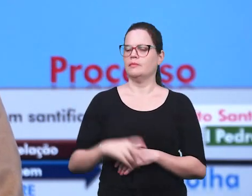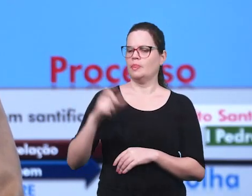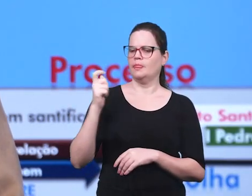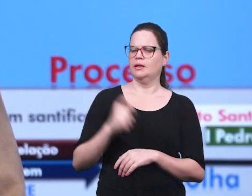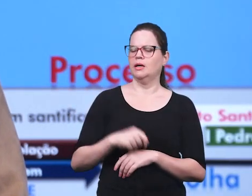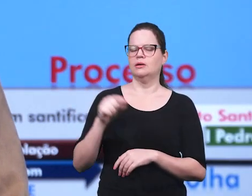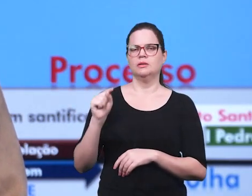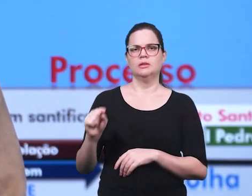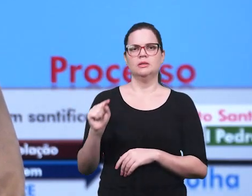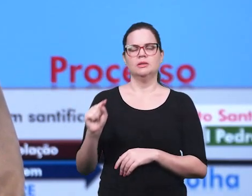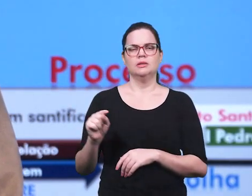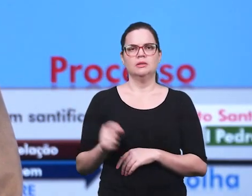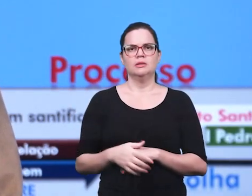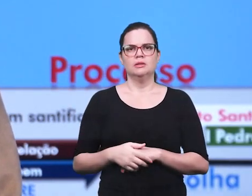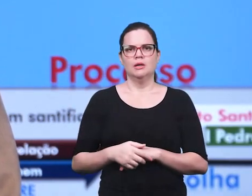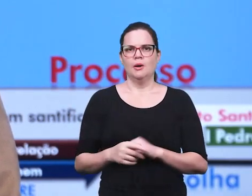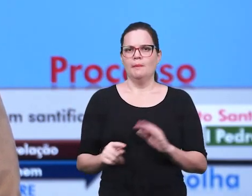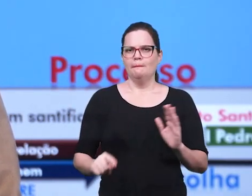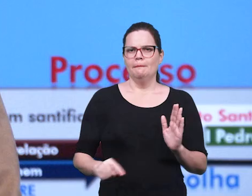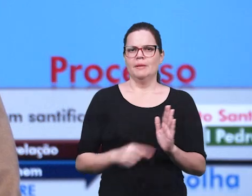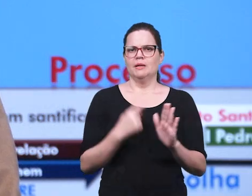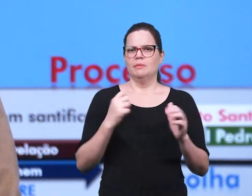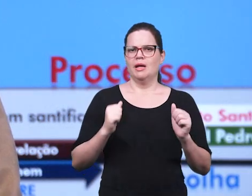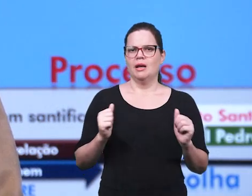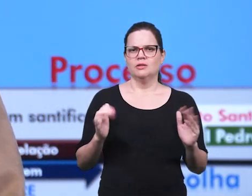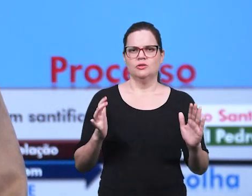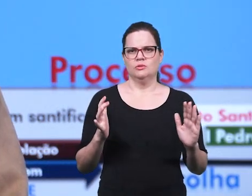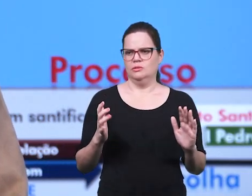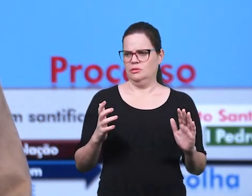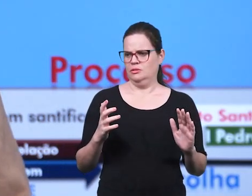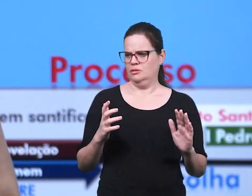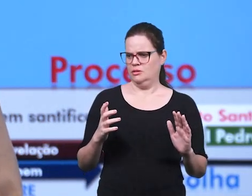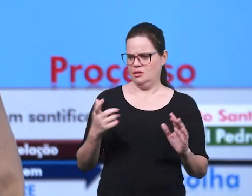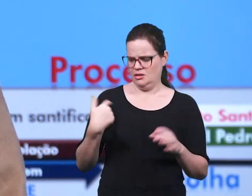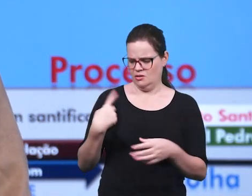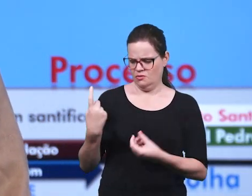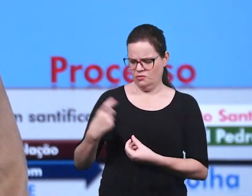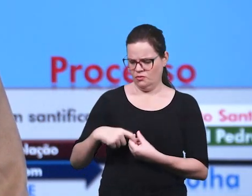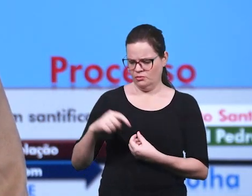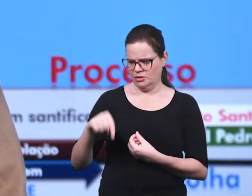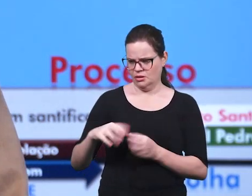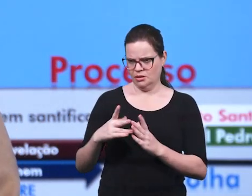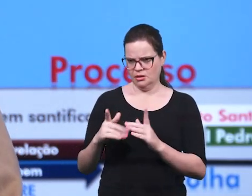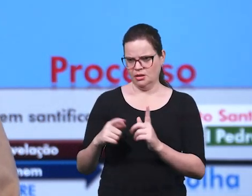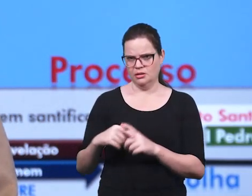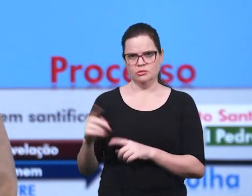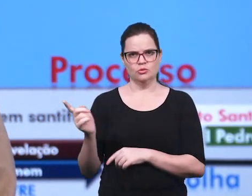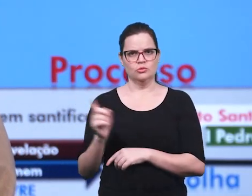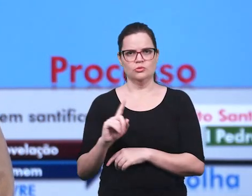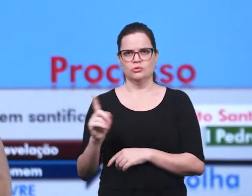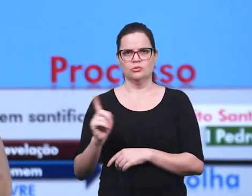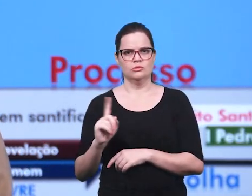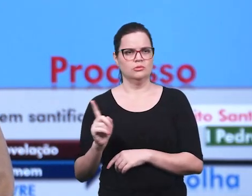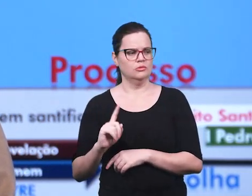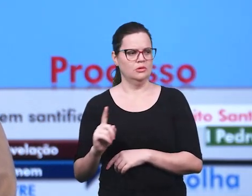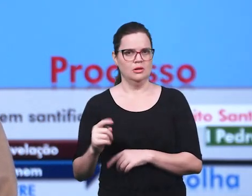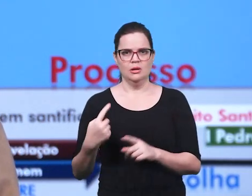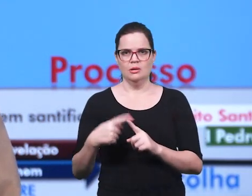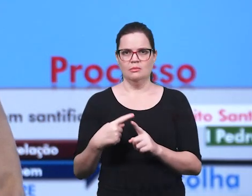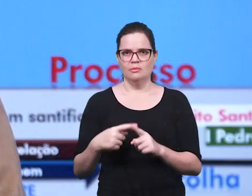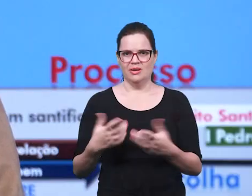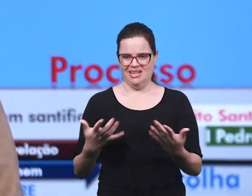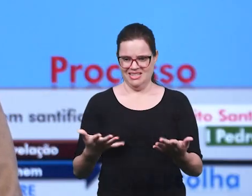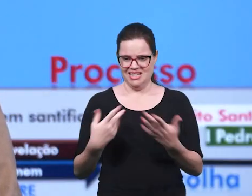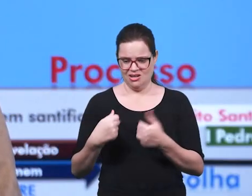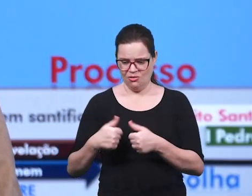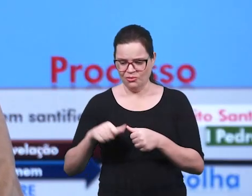o primeiro impulso que eu tive foi: eu não volto mais aqui na igreja com ela, porque já estão querendo me deixar de vez